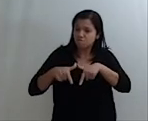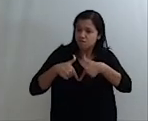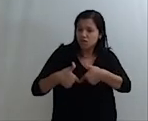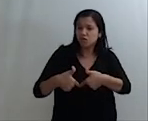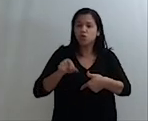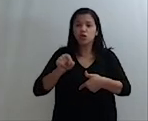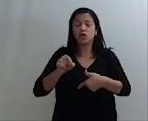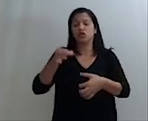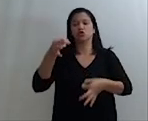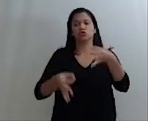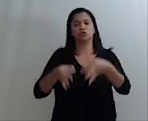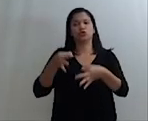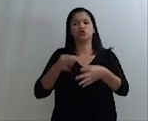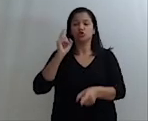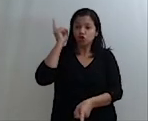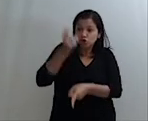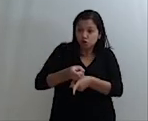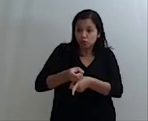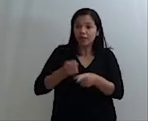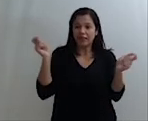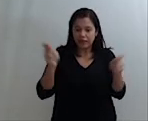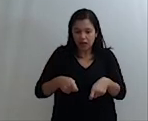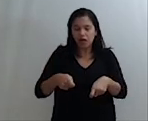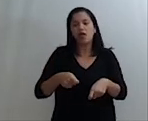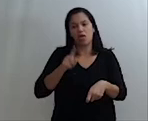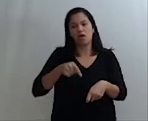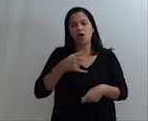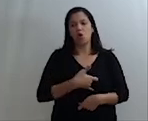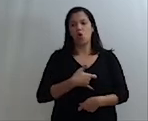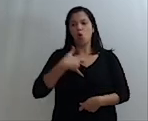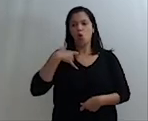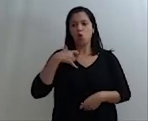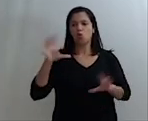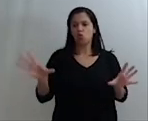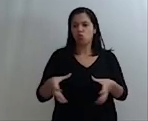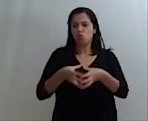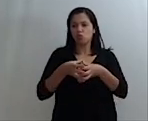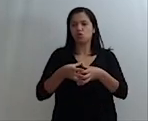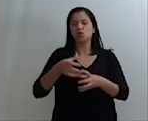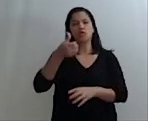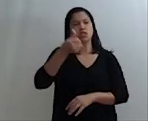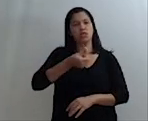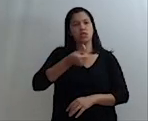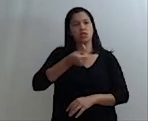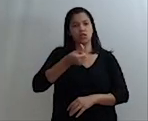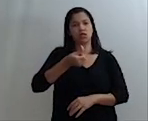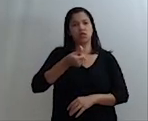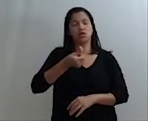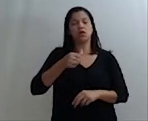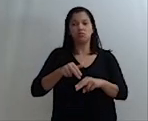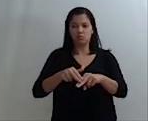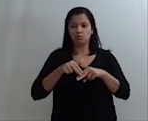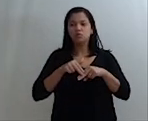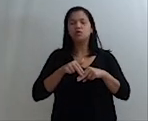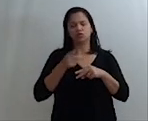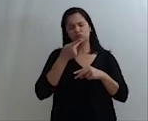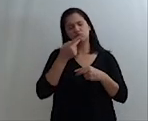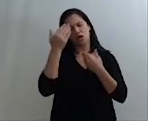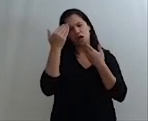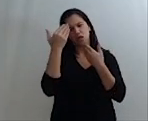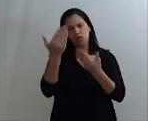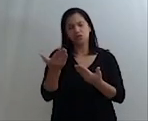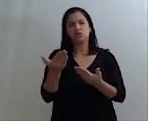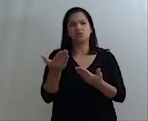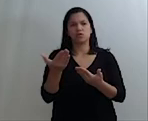que identificamos essa possibilidade me orgulho muito de integrar na sexta turma e portanto Renovo aqui o meu agradecimento e faço